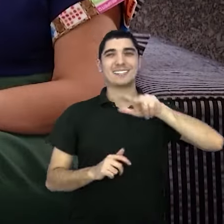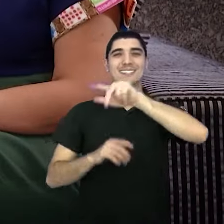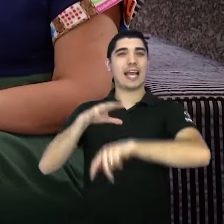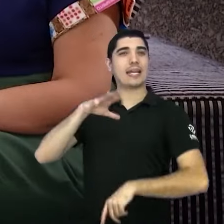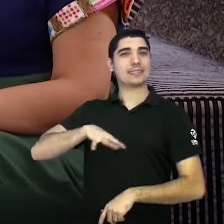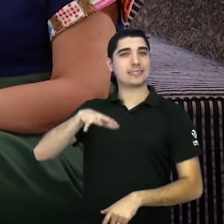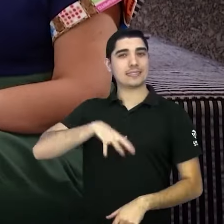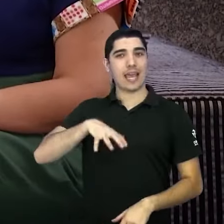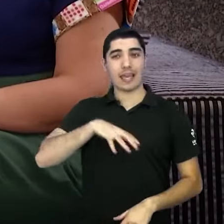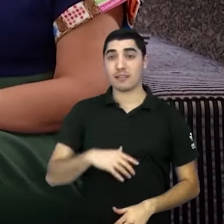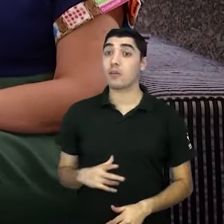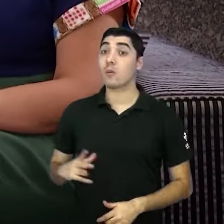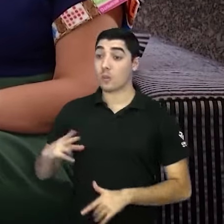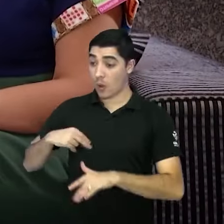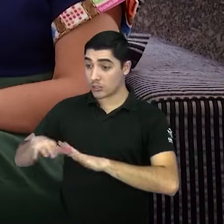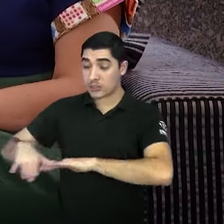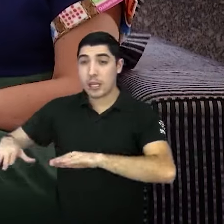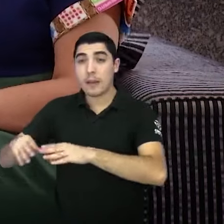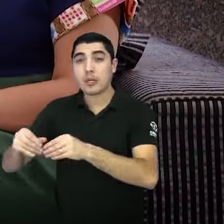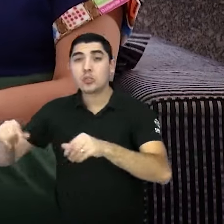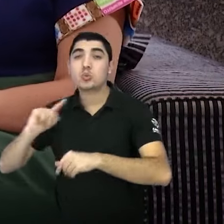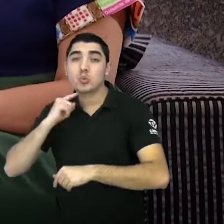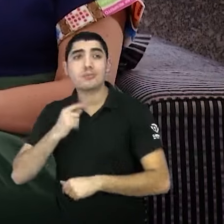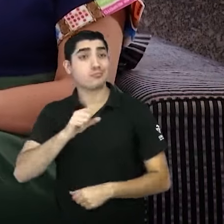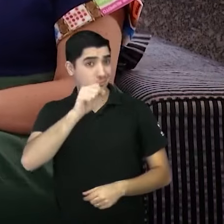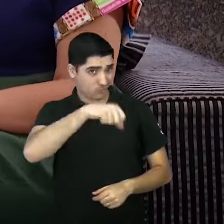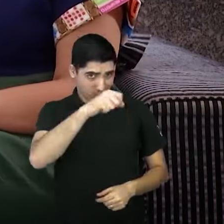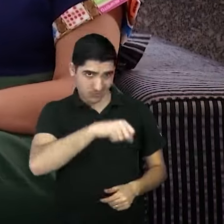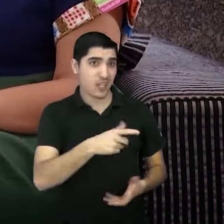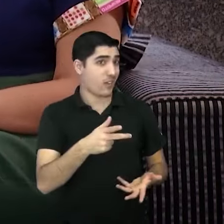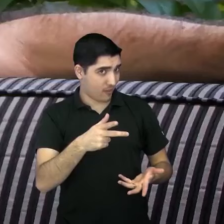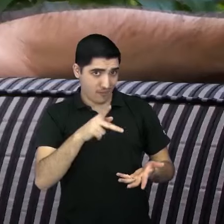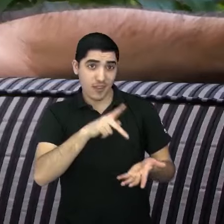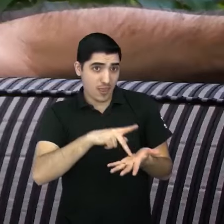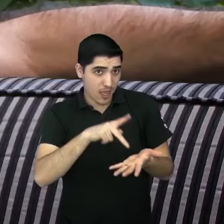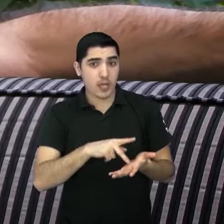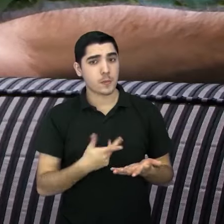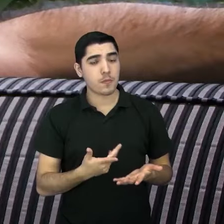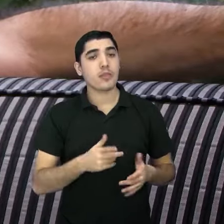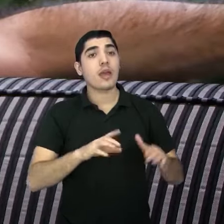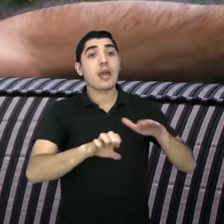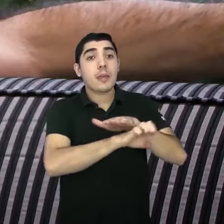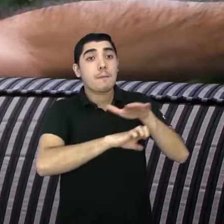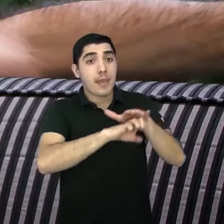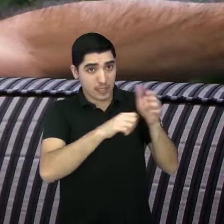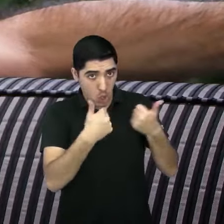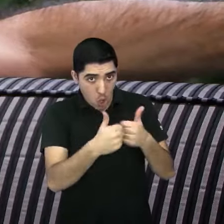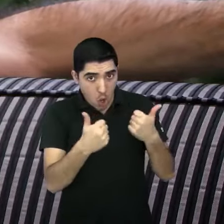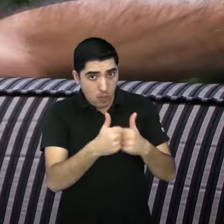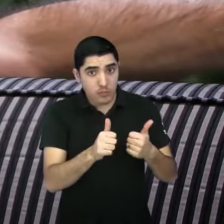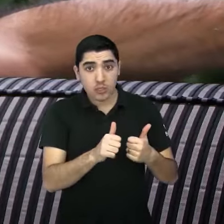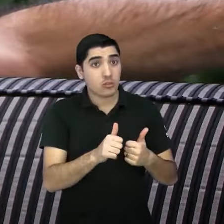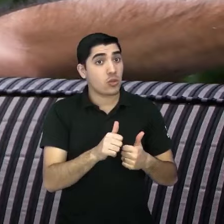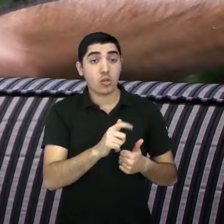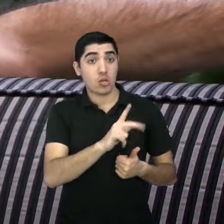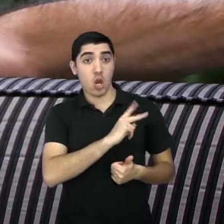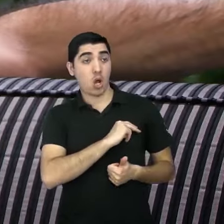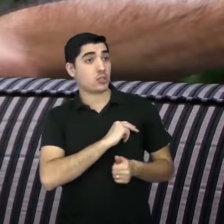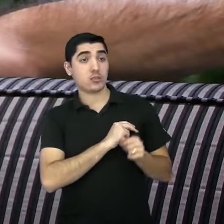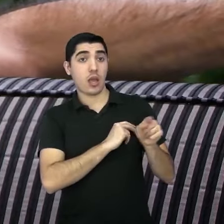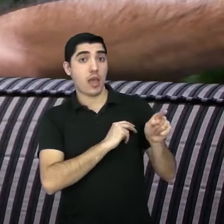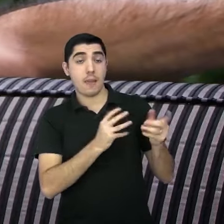cidade. Era por barro. O lava-pé, não tenha dúvida. A empresa de ônibus era uma coisa